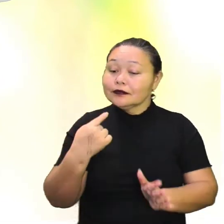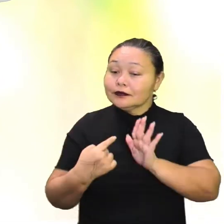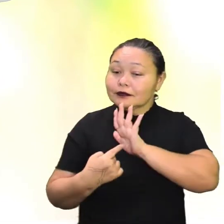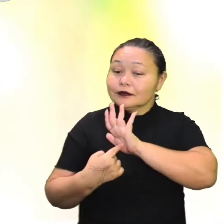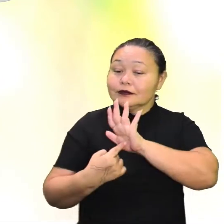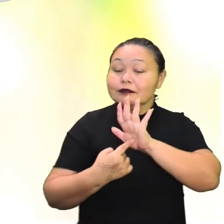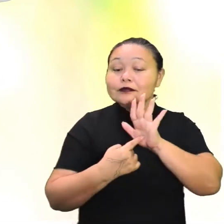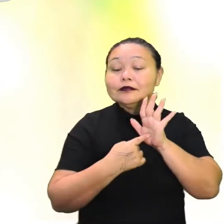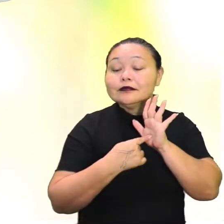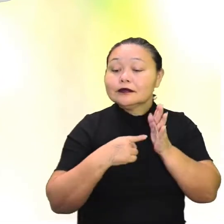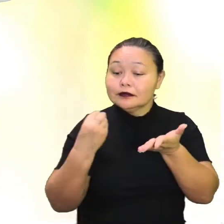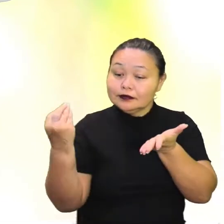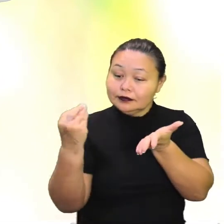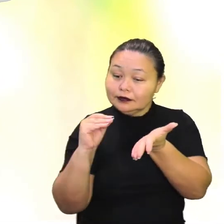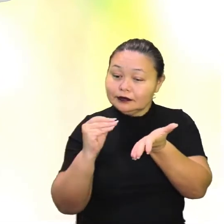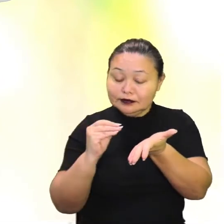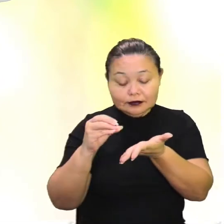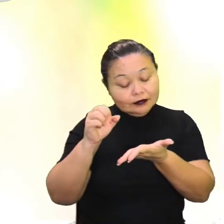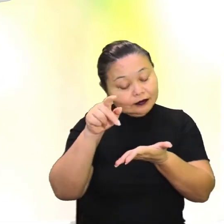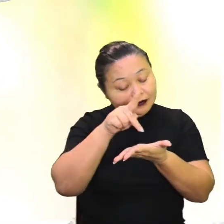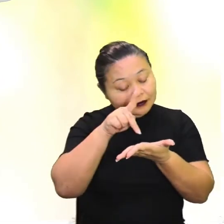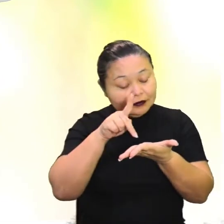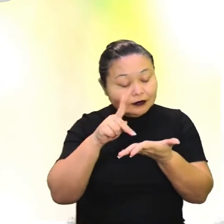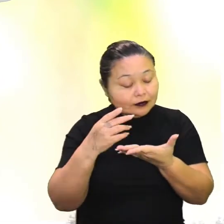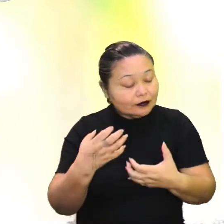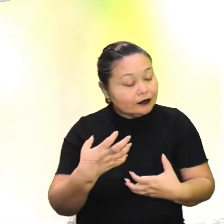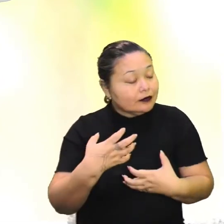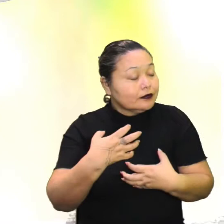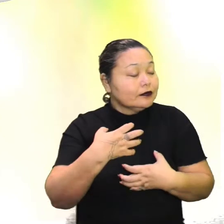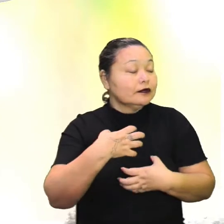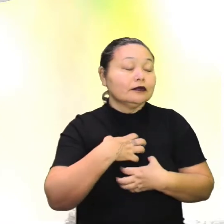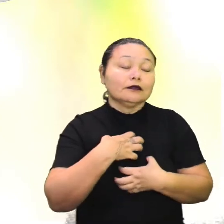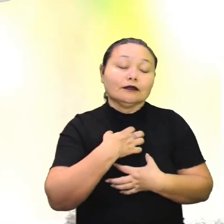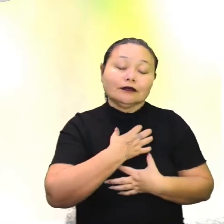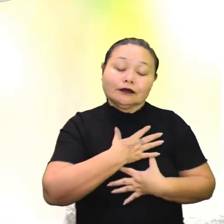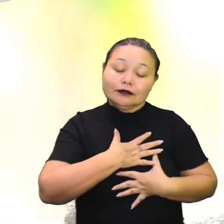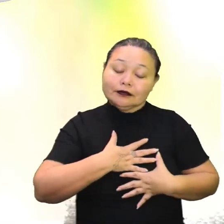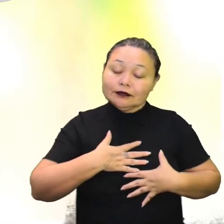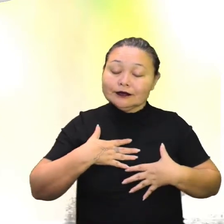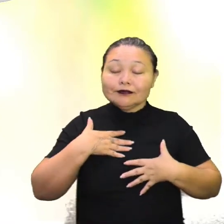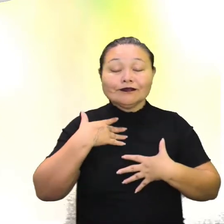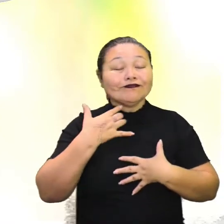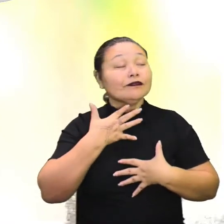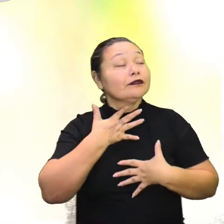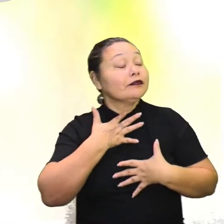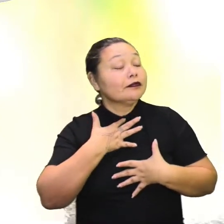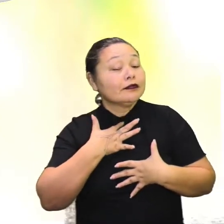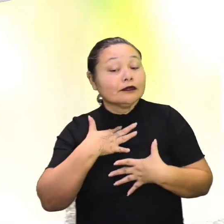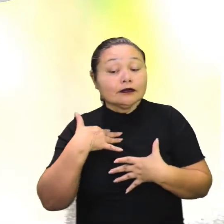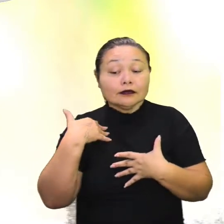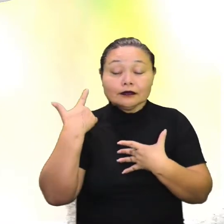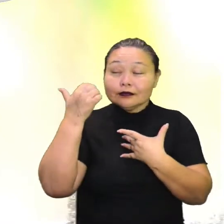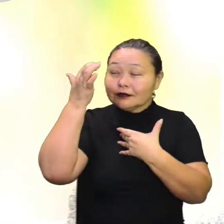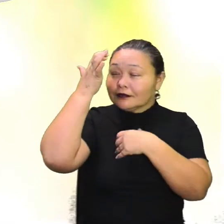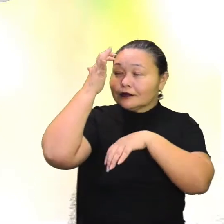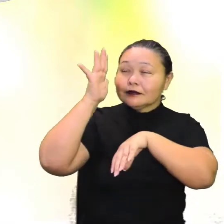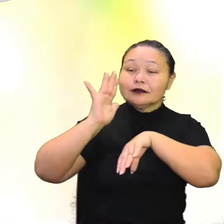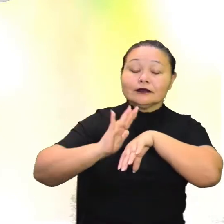expressar, através da sua construção poética, emoções, vai mexer com seus desejos, né? Com as